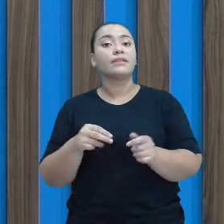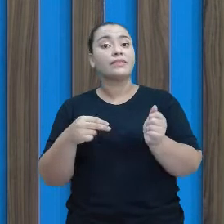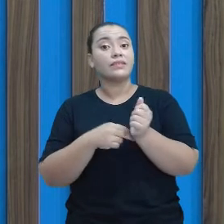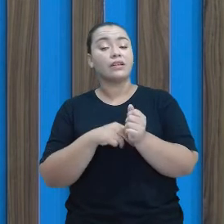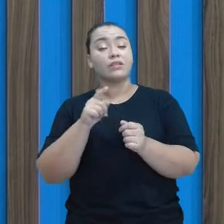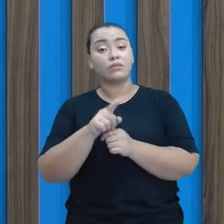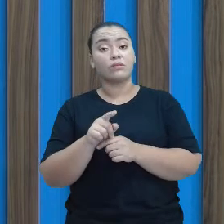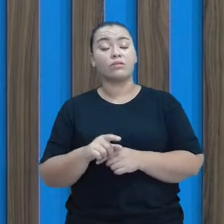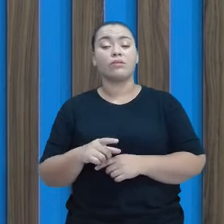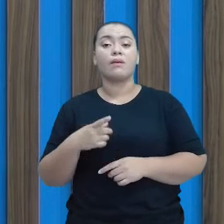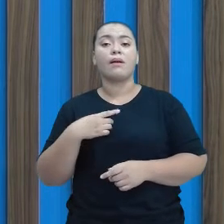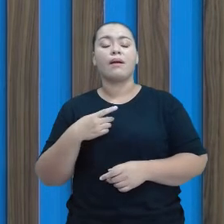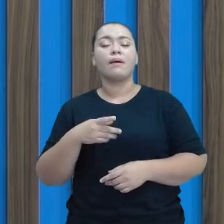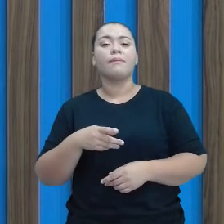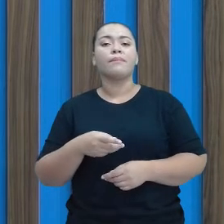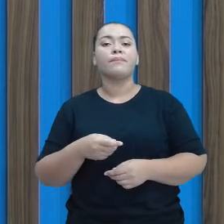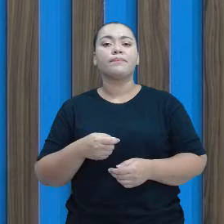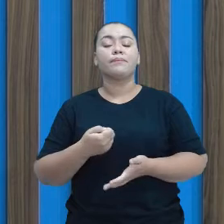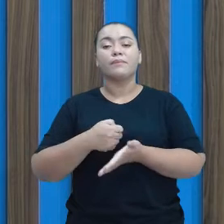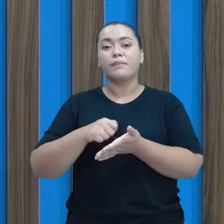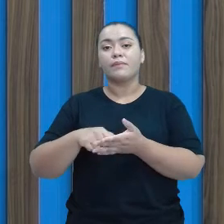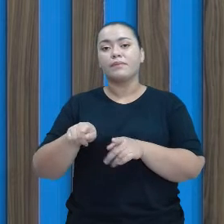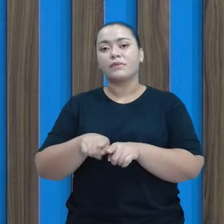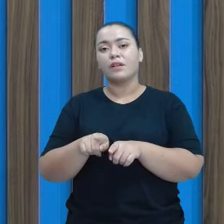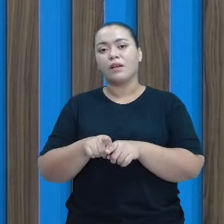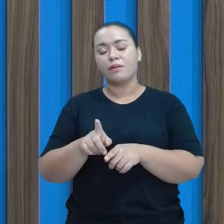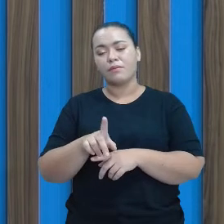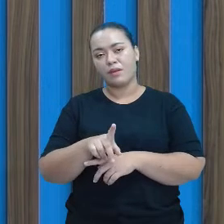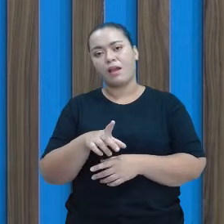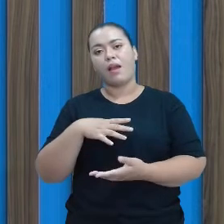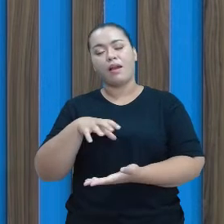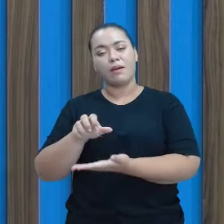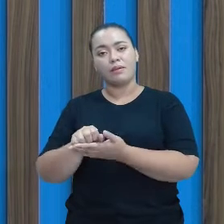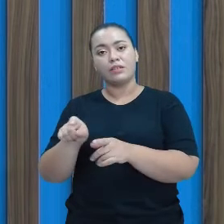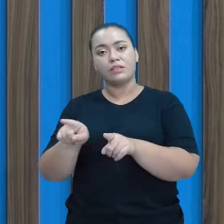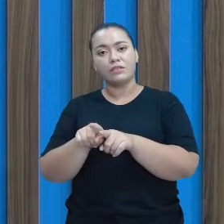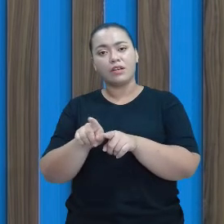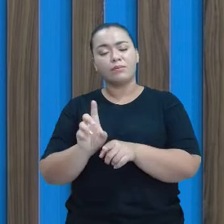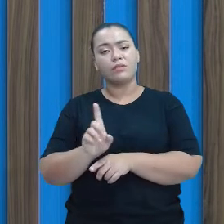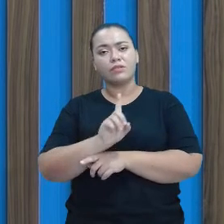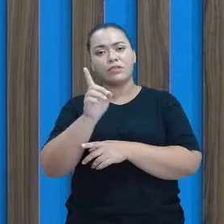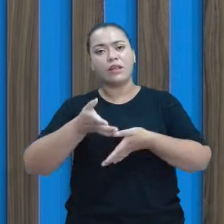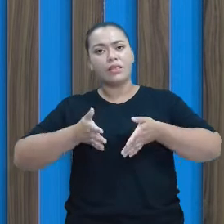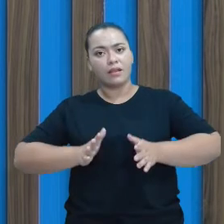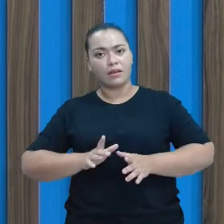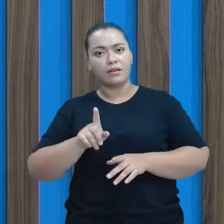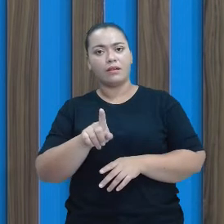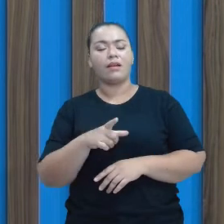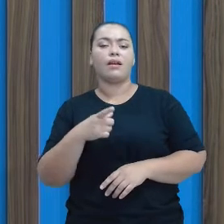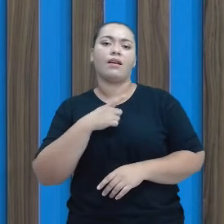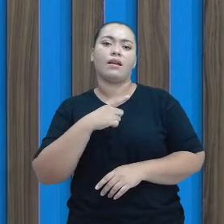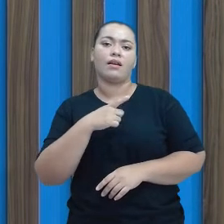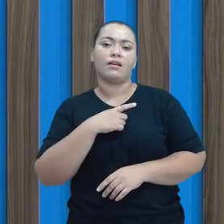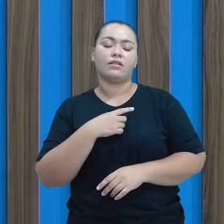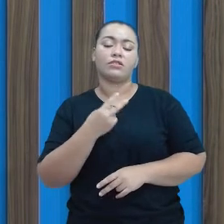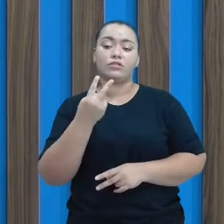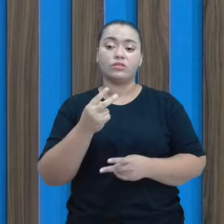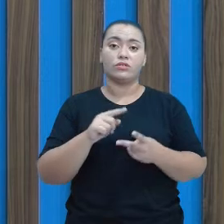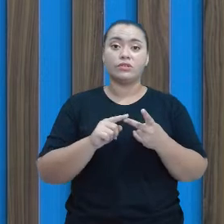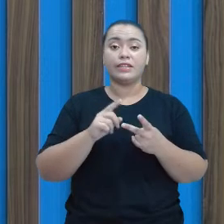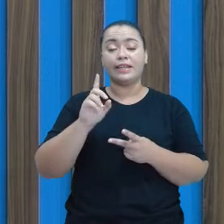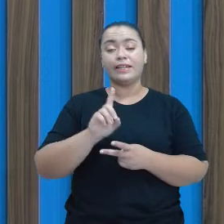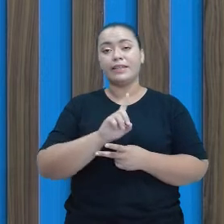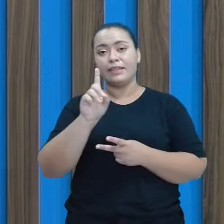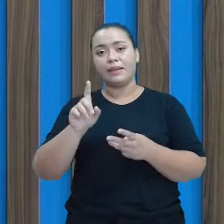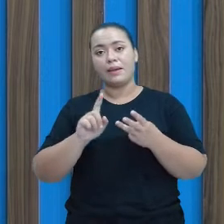tua matrícula e a senha são os 8 dígitos do dia do seu nascimento, 2 dígitos para o dia, 2 dígitos